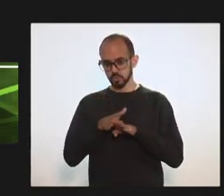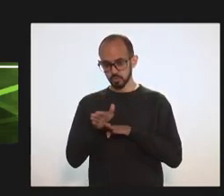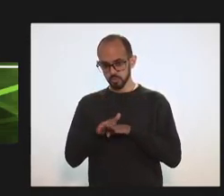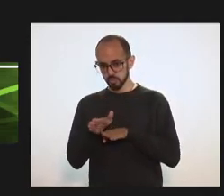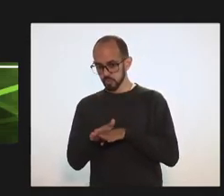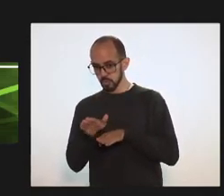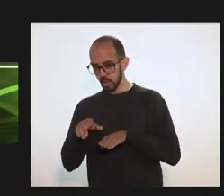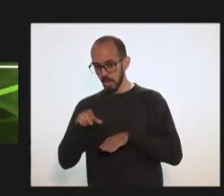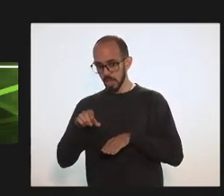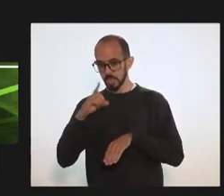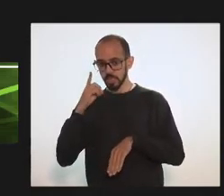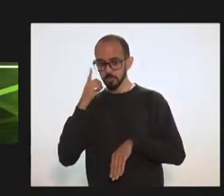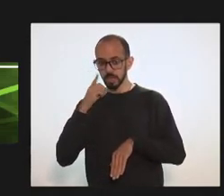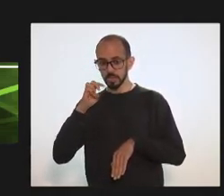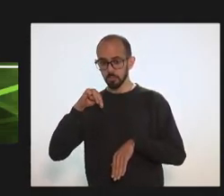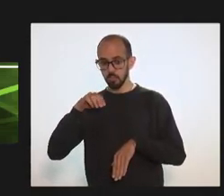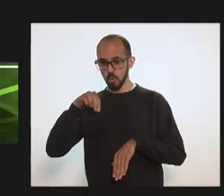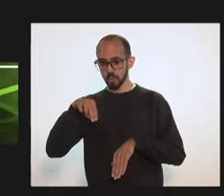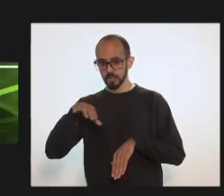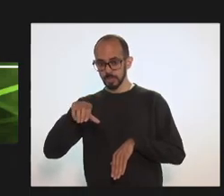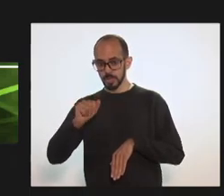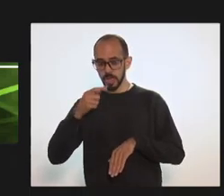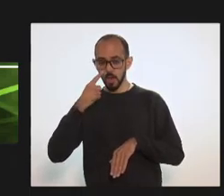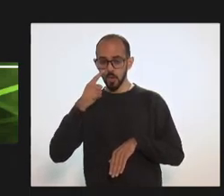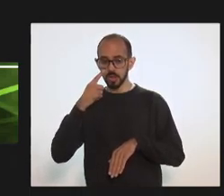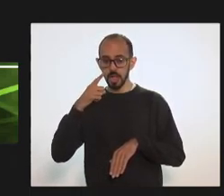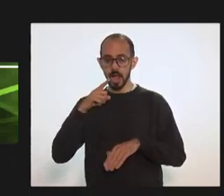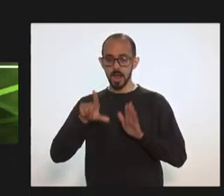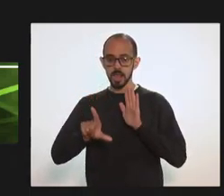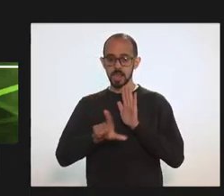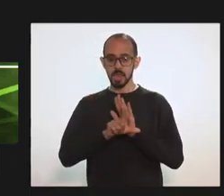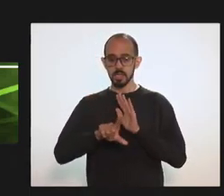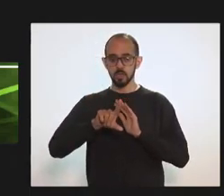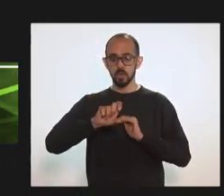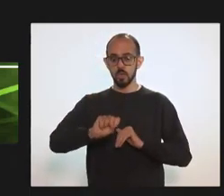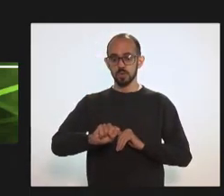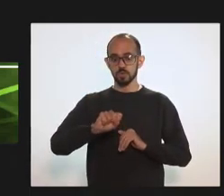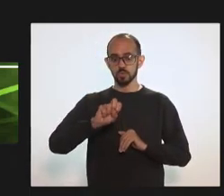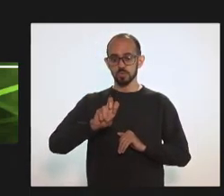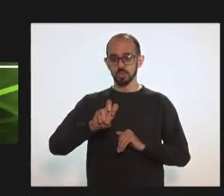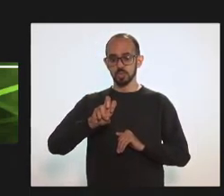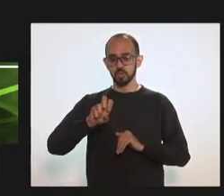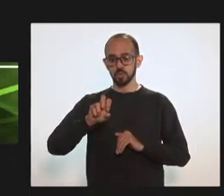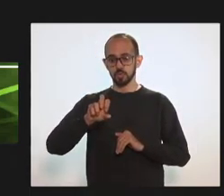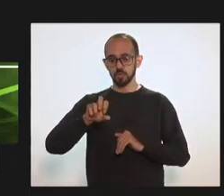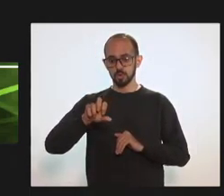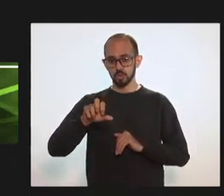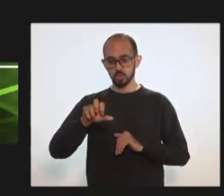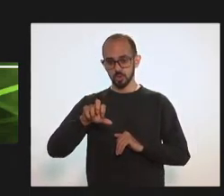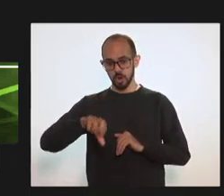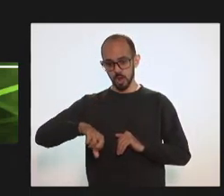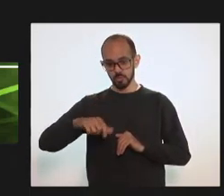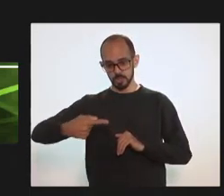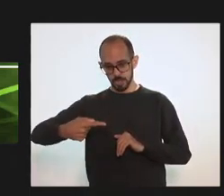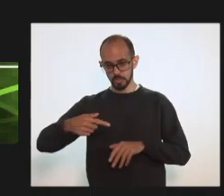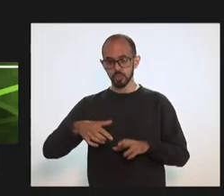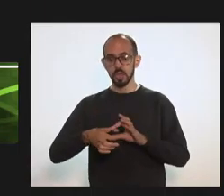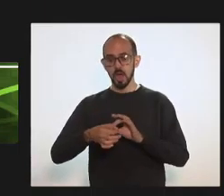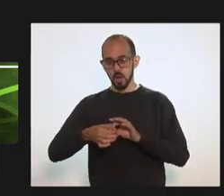deputado Rosenberg Reis, pedido de vista, deputada Mônica Francisco. Presidente, nesse deputado... caso, já que foi pedido